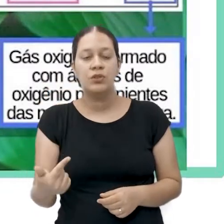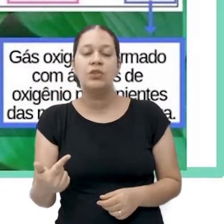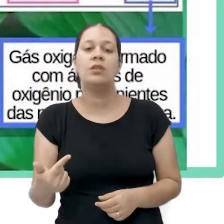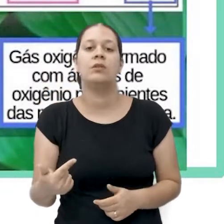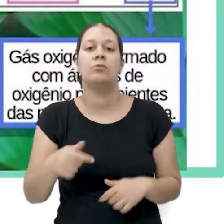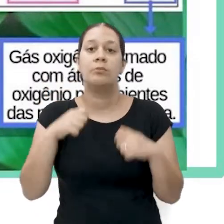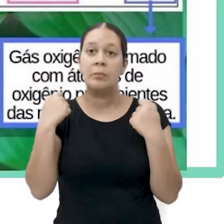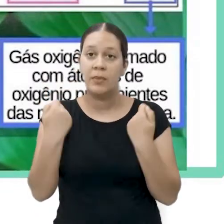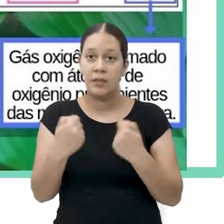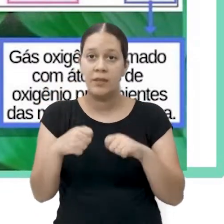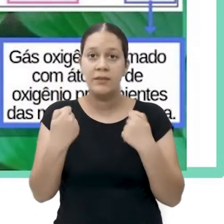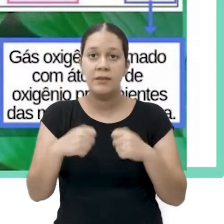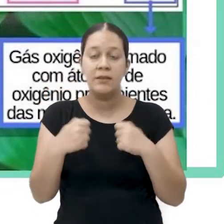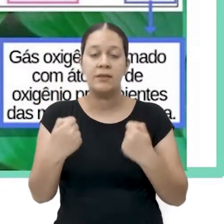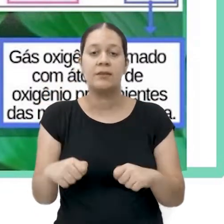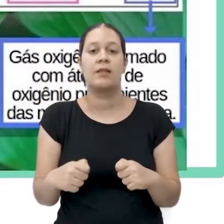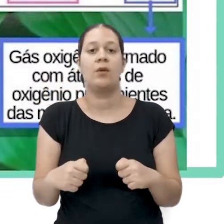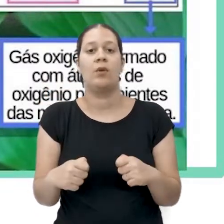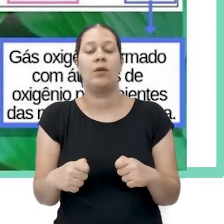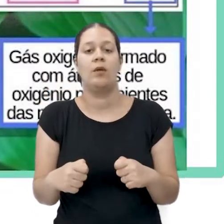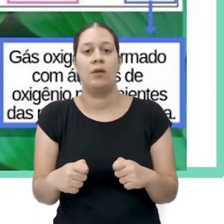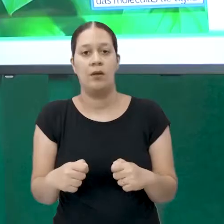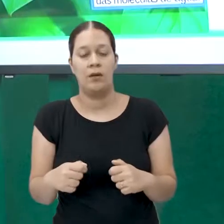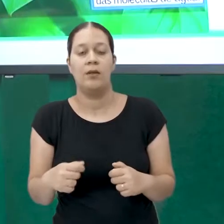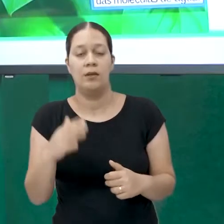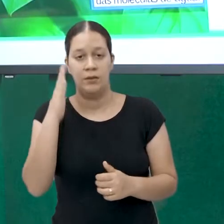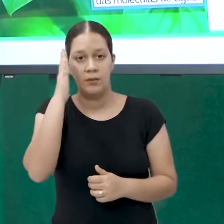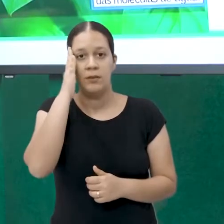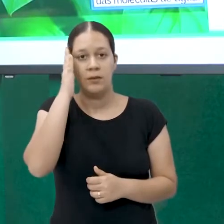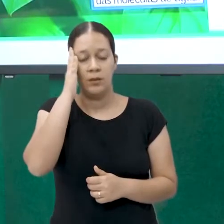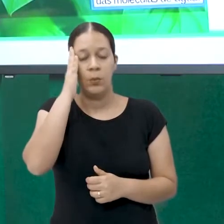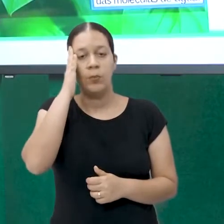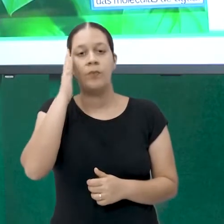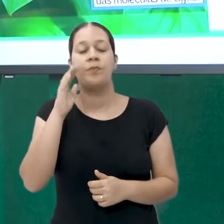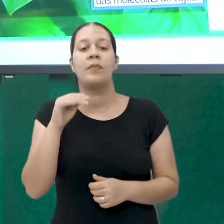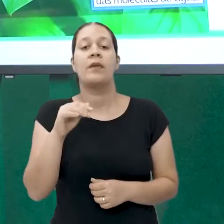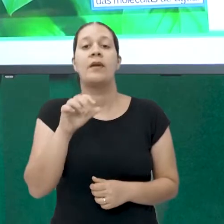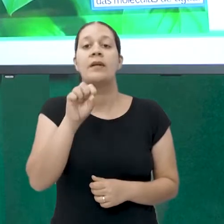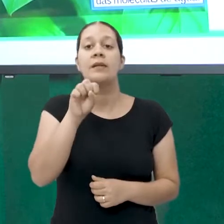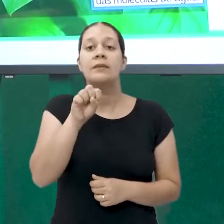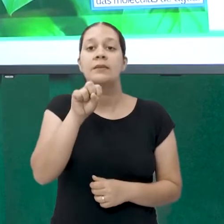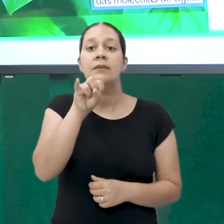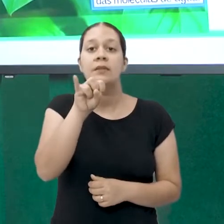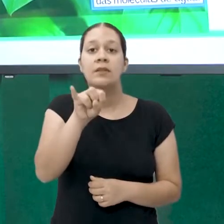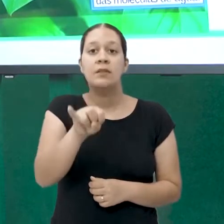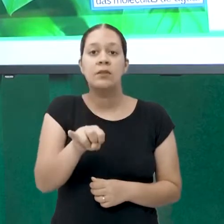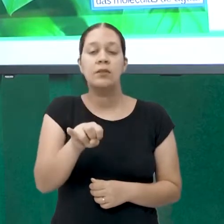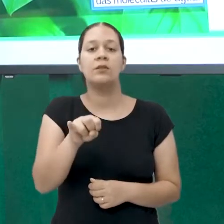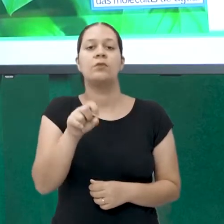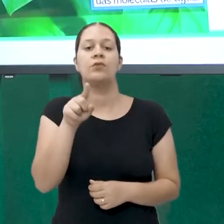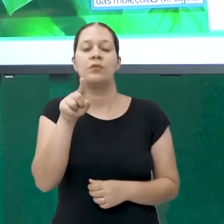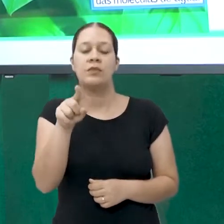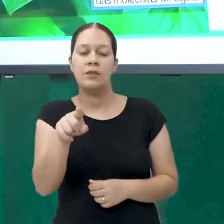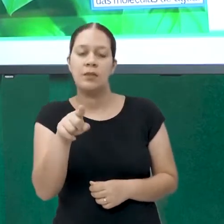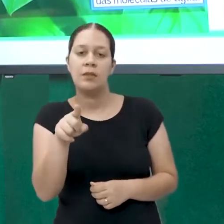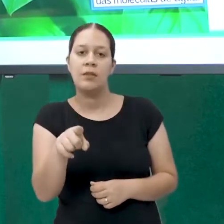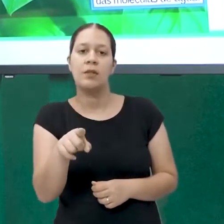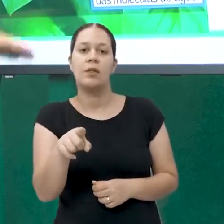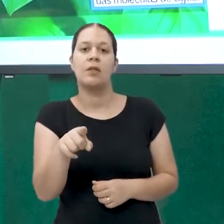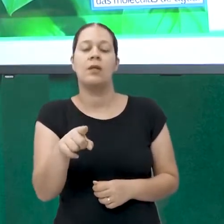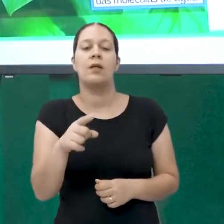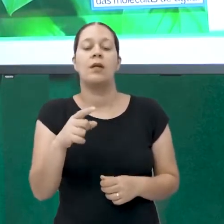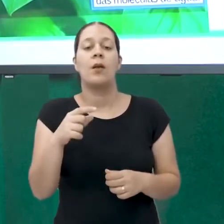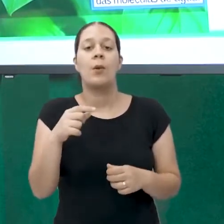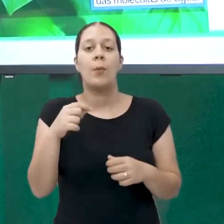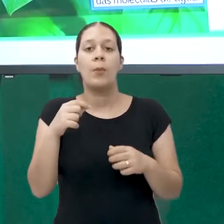Se você tira a cobertura vegetal, se você retirasse as algas fotossintetizantes, se você derruba